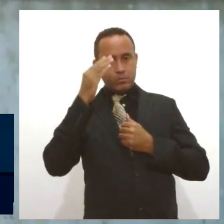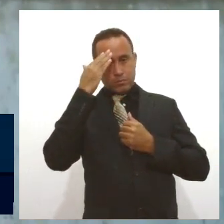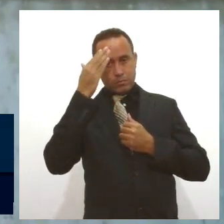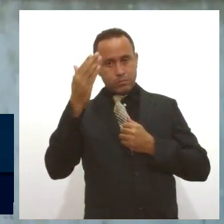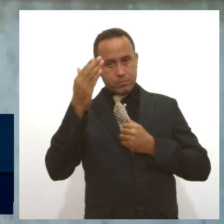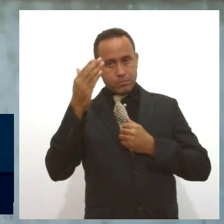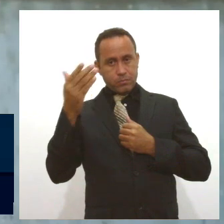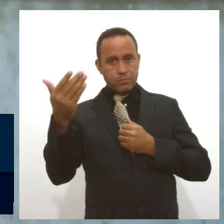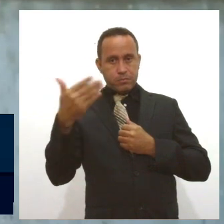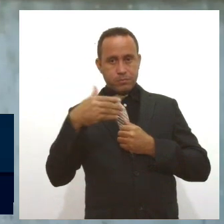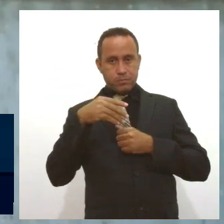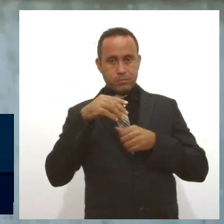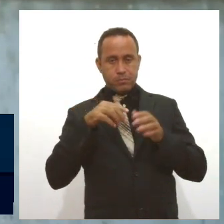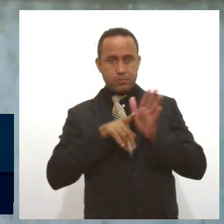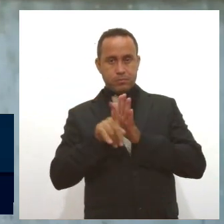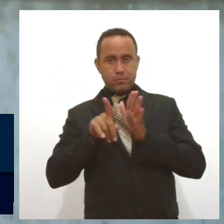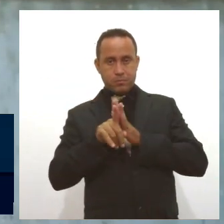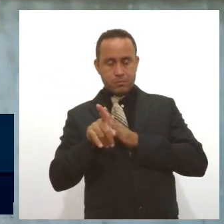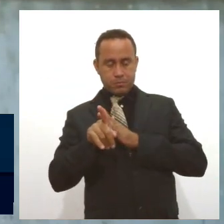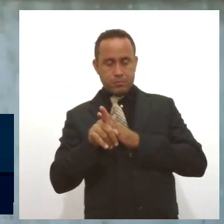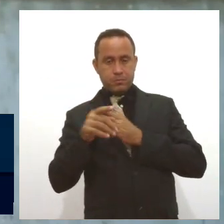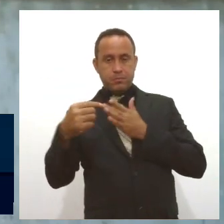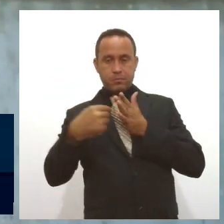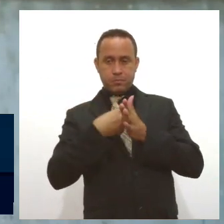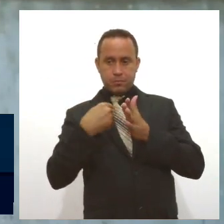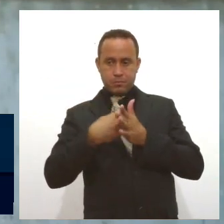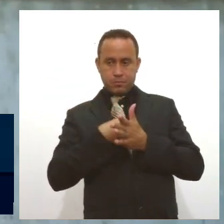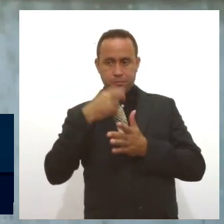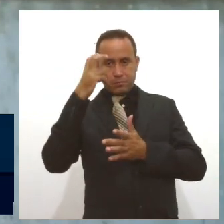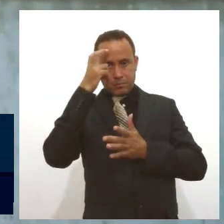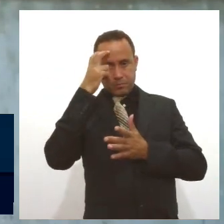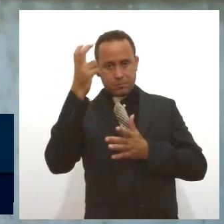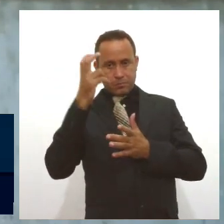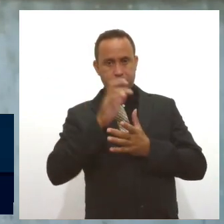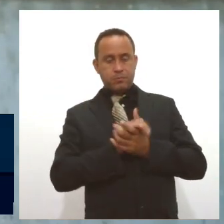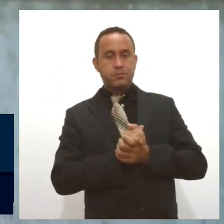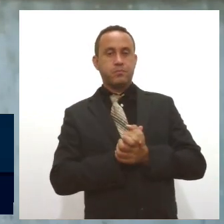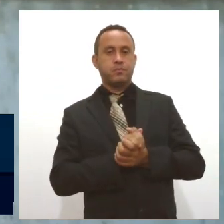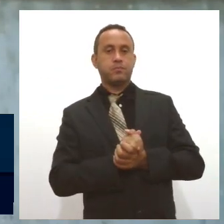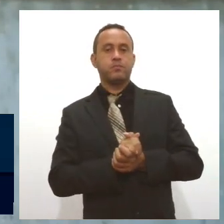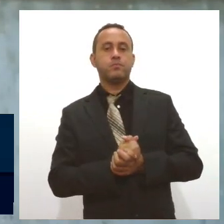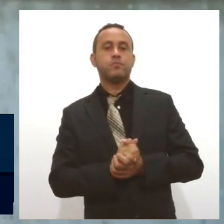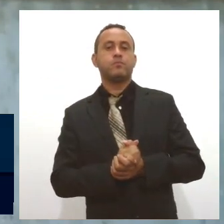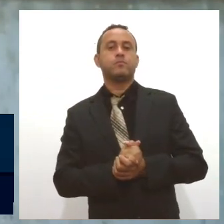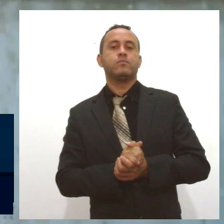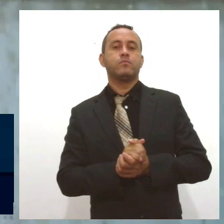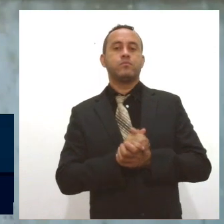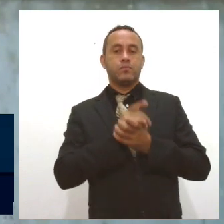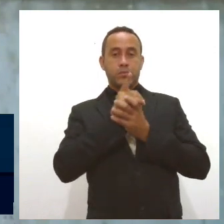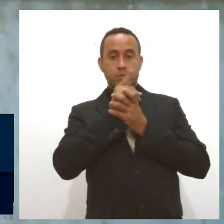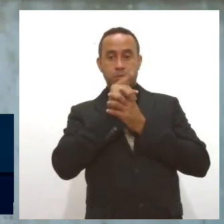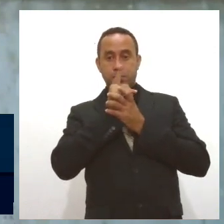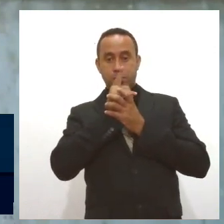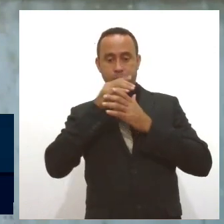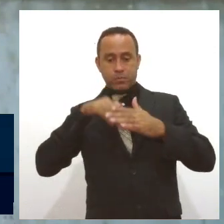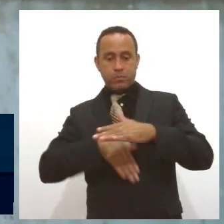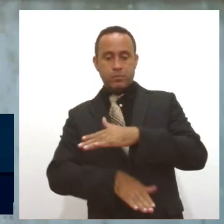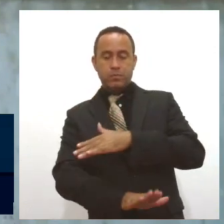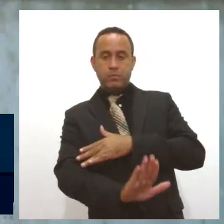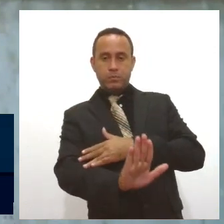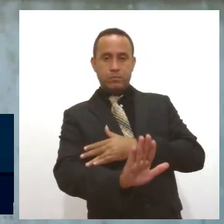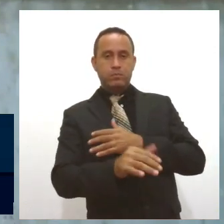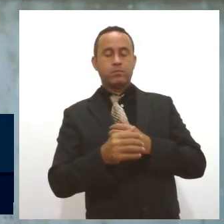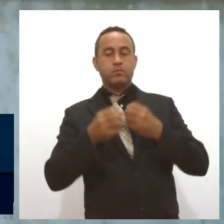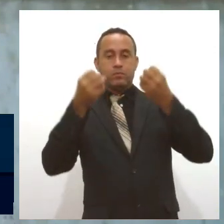pelas oportunas perguntas, né, inclusive inteligentes. Com relação à água subterrânea, é